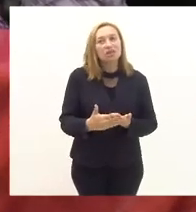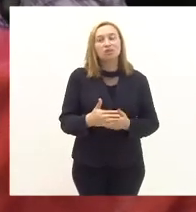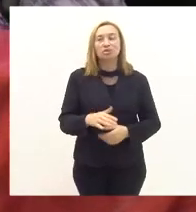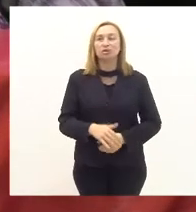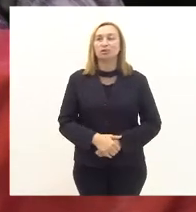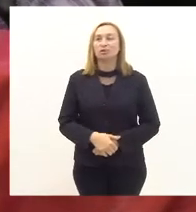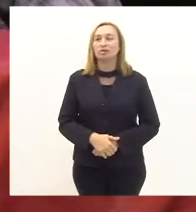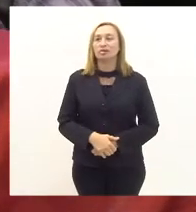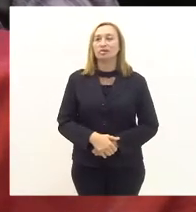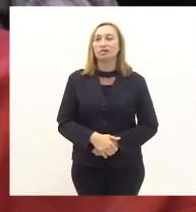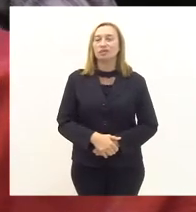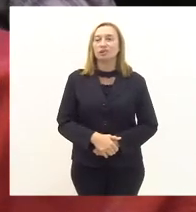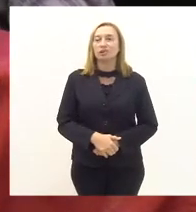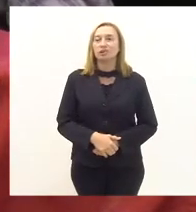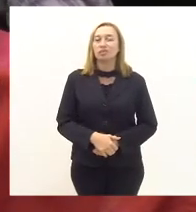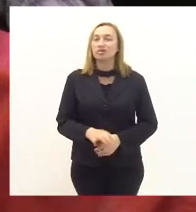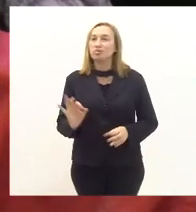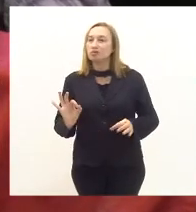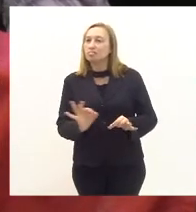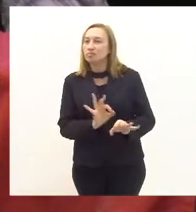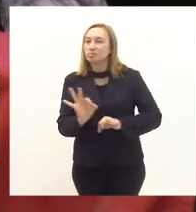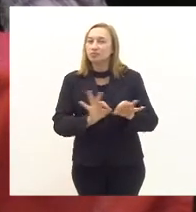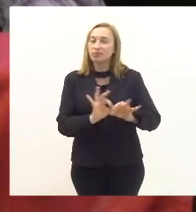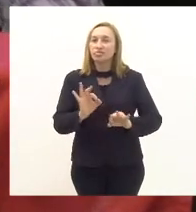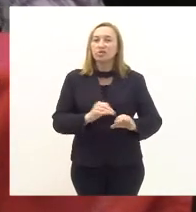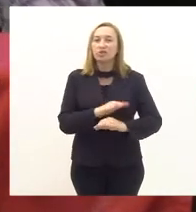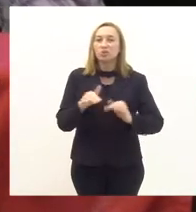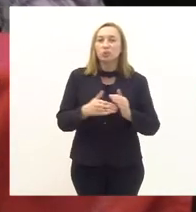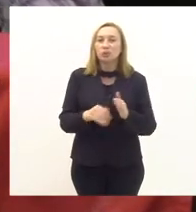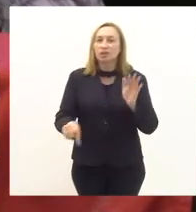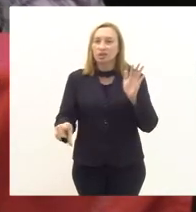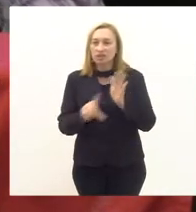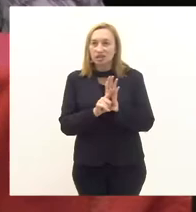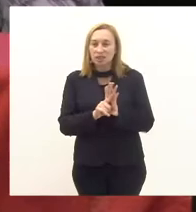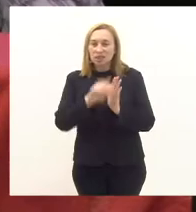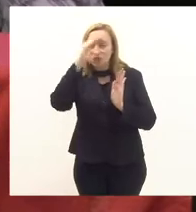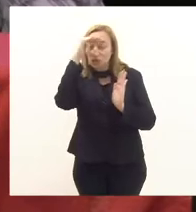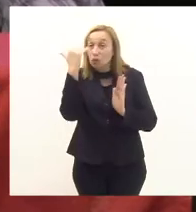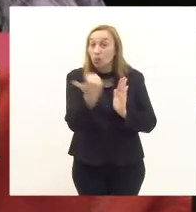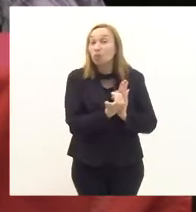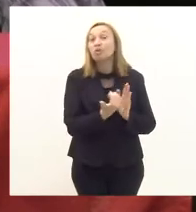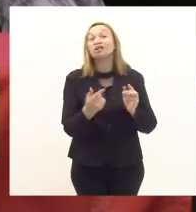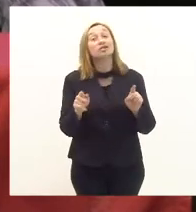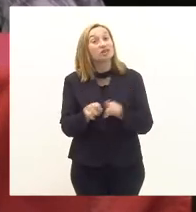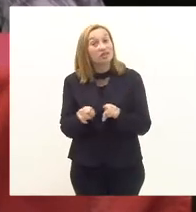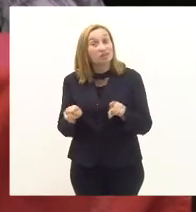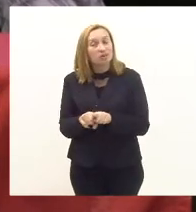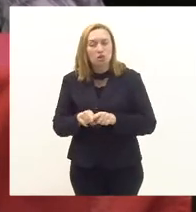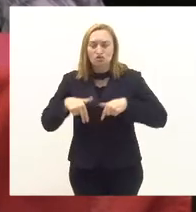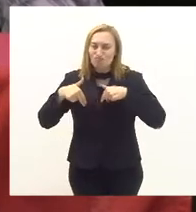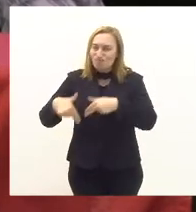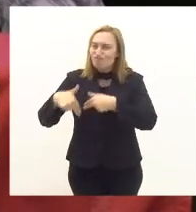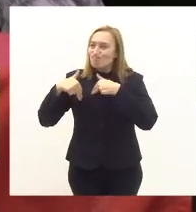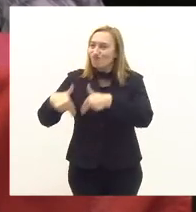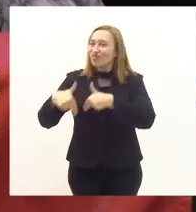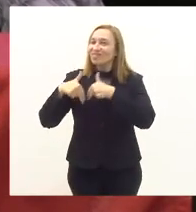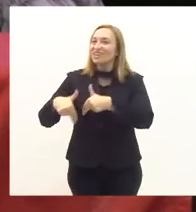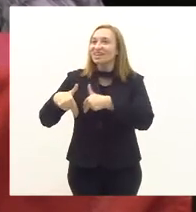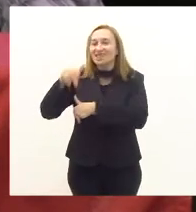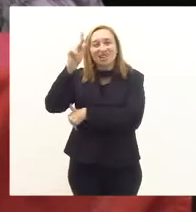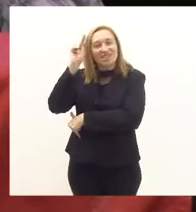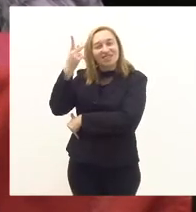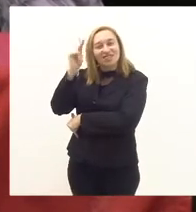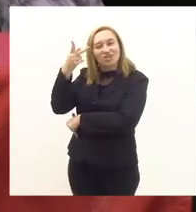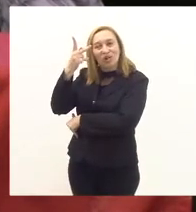atrás, teve na elaboração de todas as leis, em todos os cúmplices, um militante